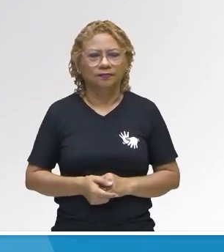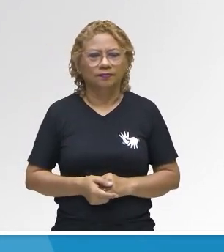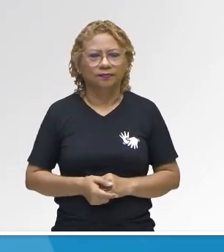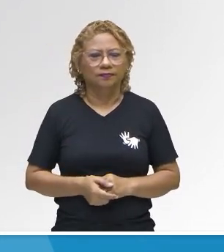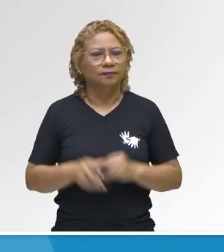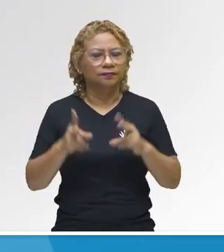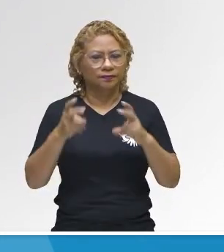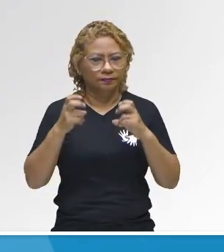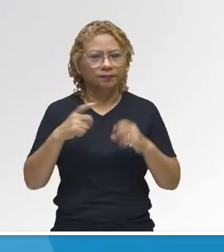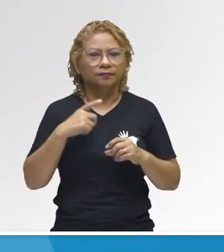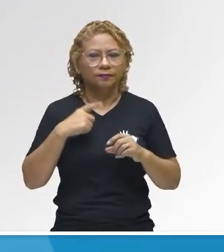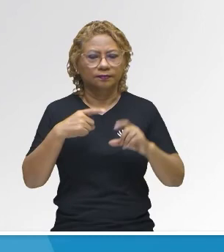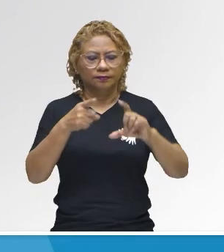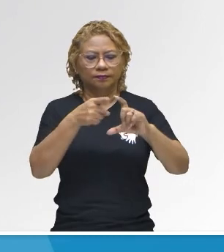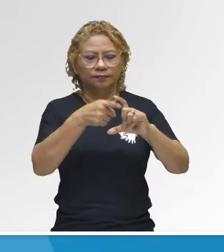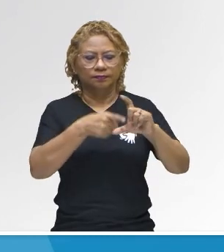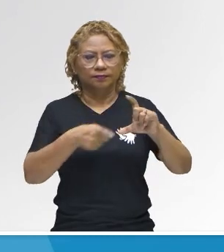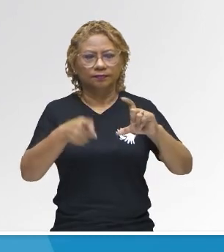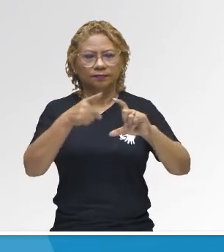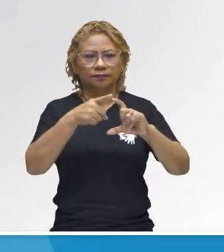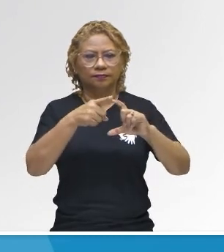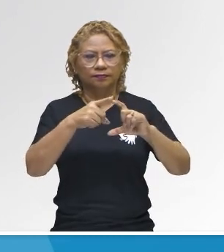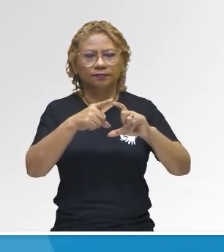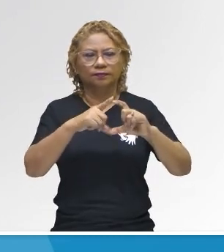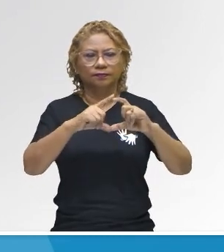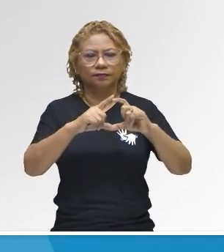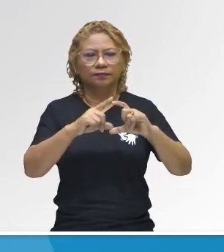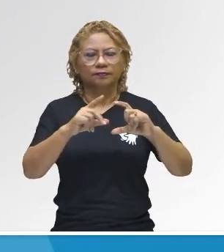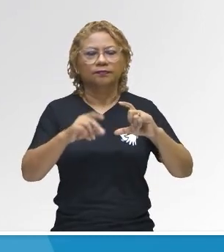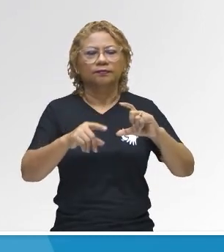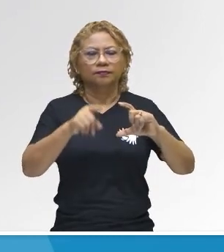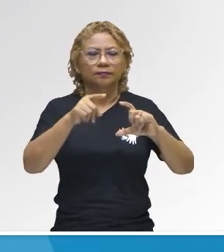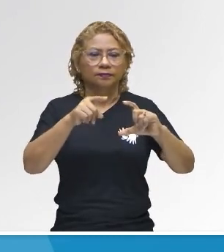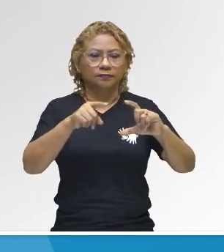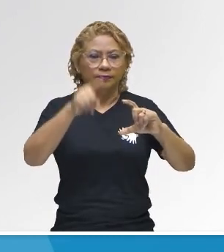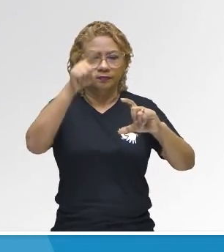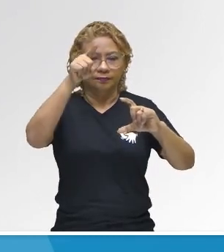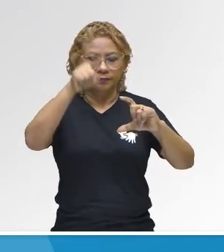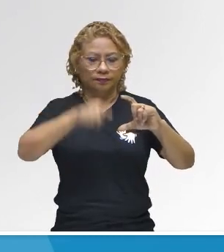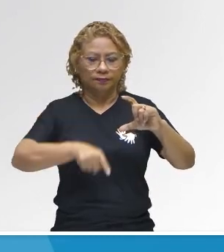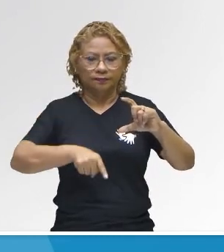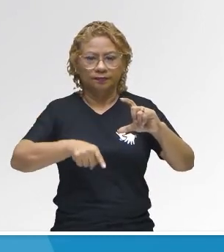tem o ciclo trigonométrico e temos a reta tangente.